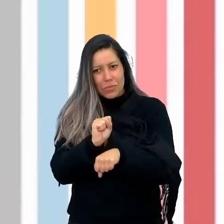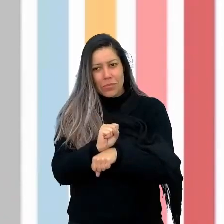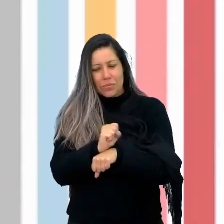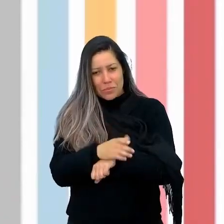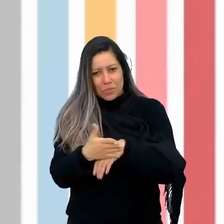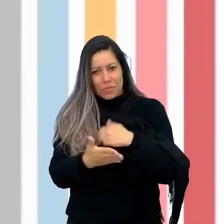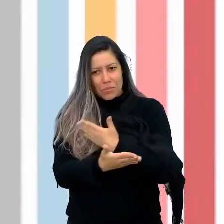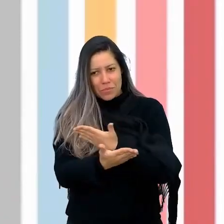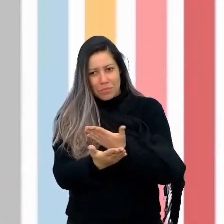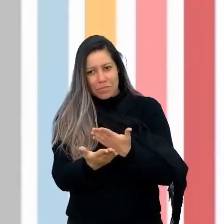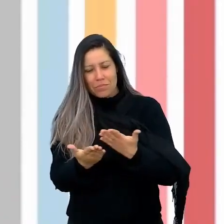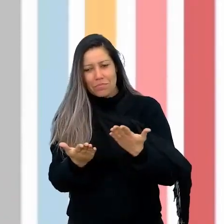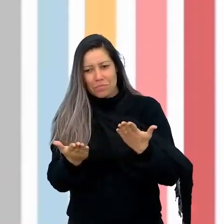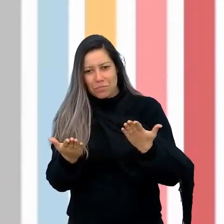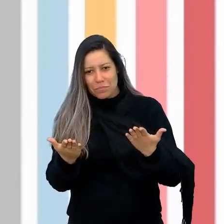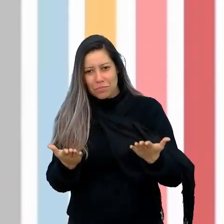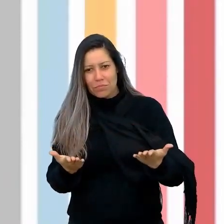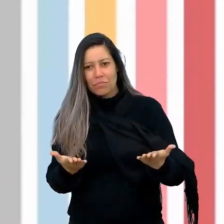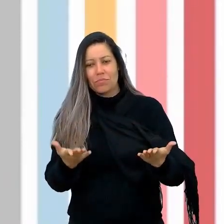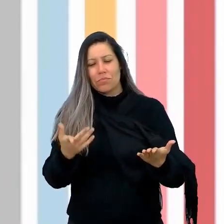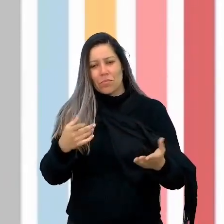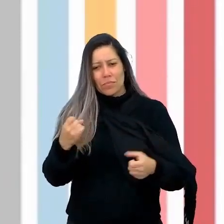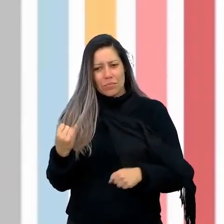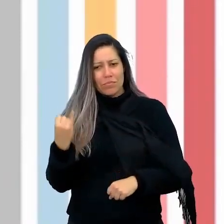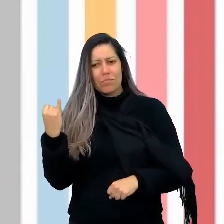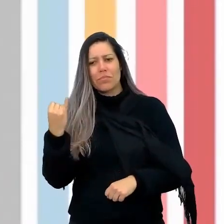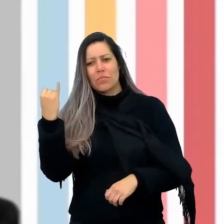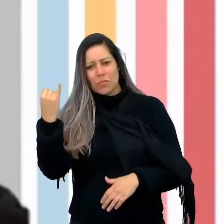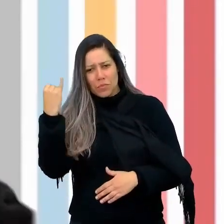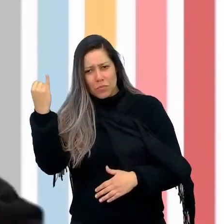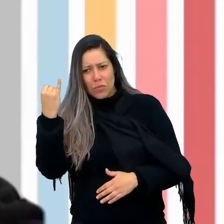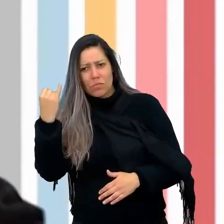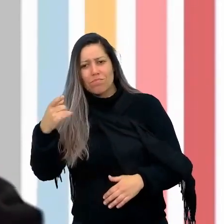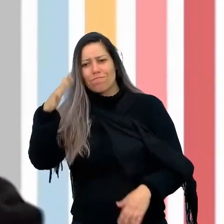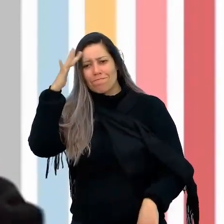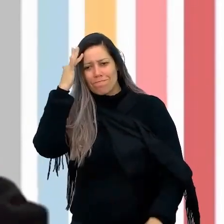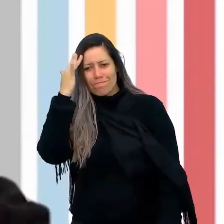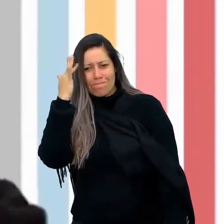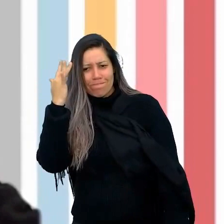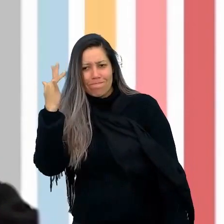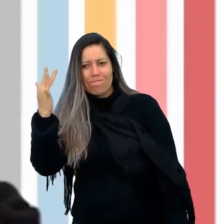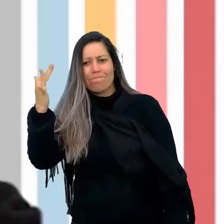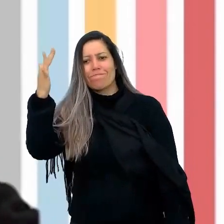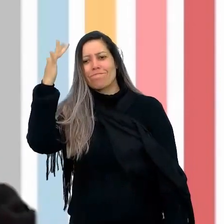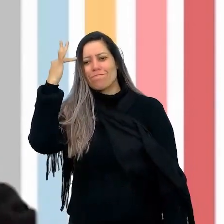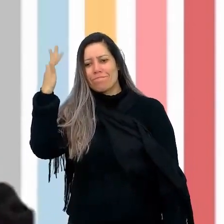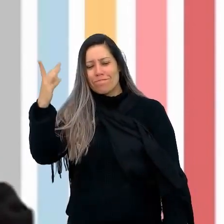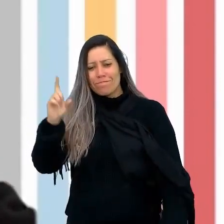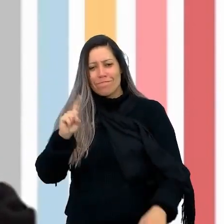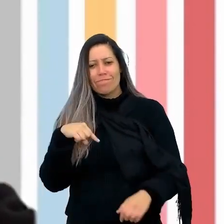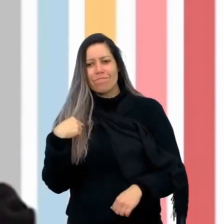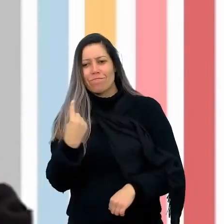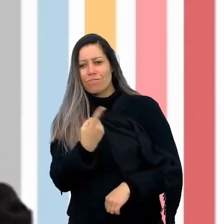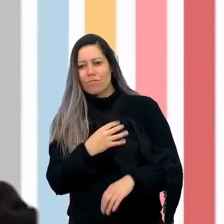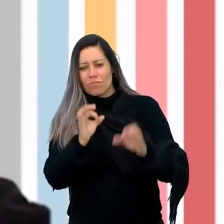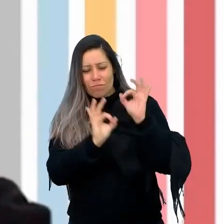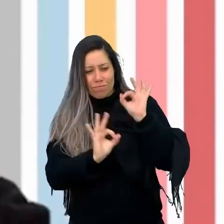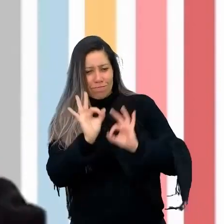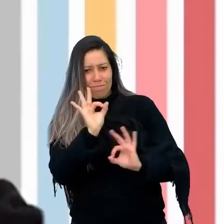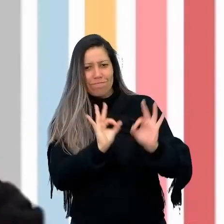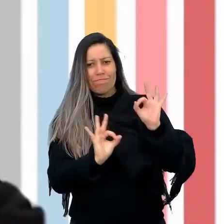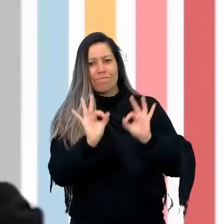fato, seja relevante aí para as nossas reflexões, para os nossos planejamentos,